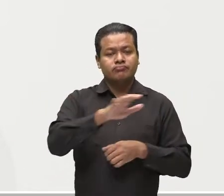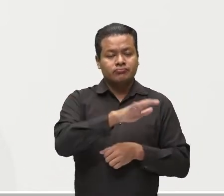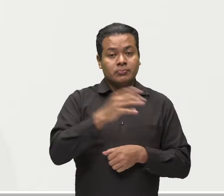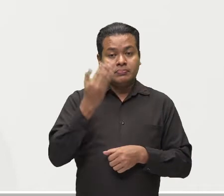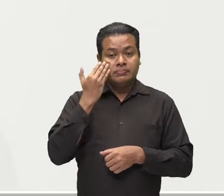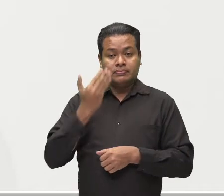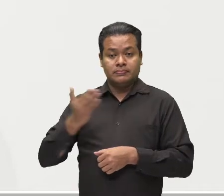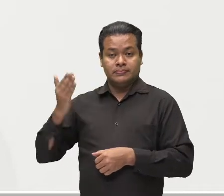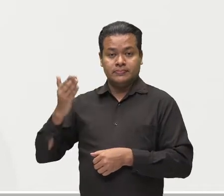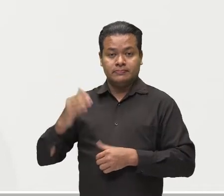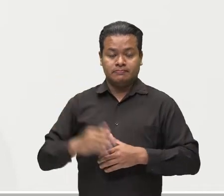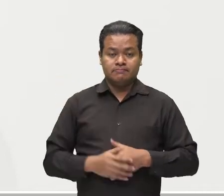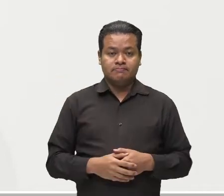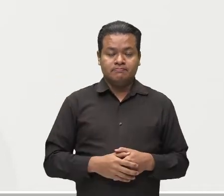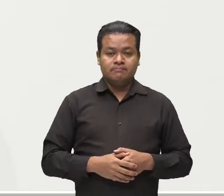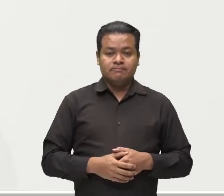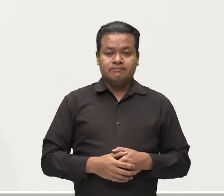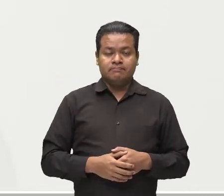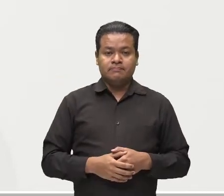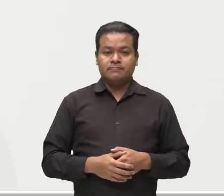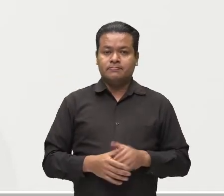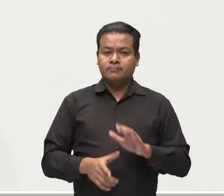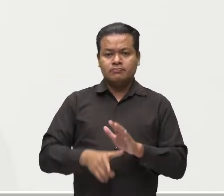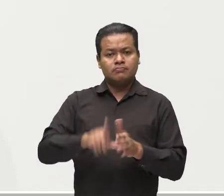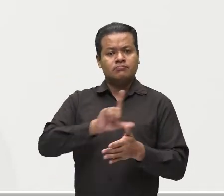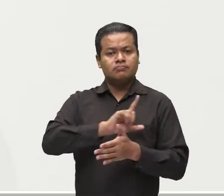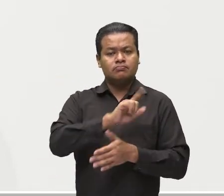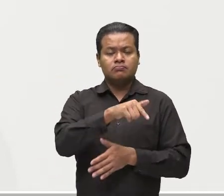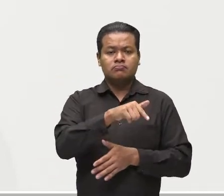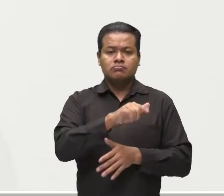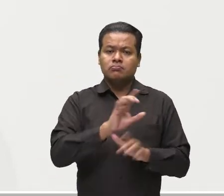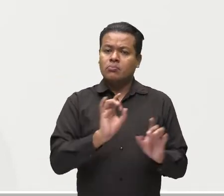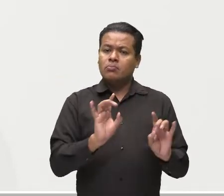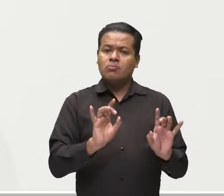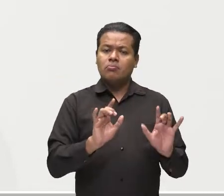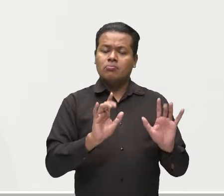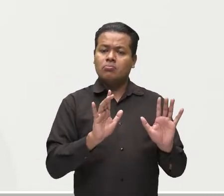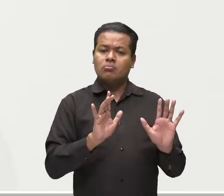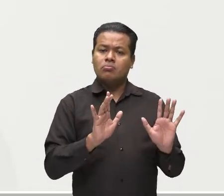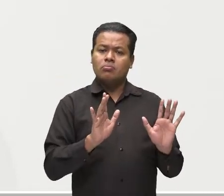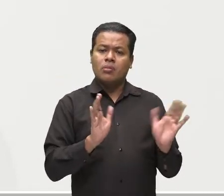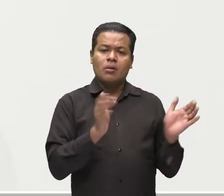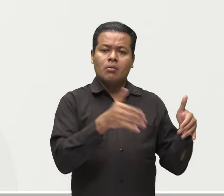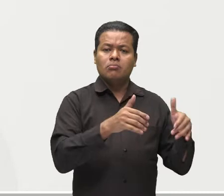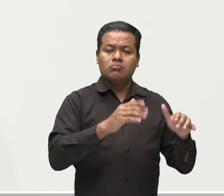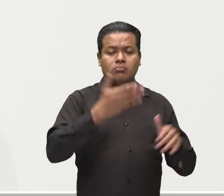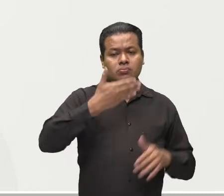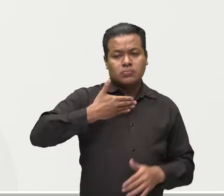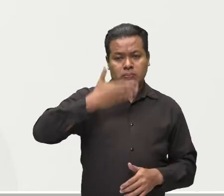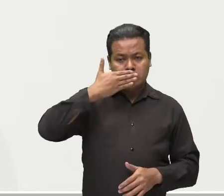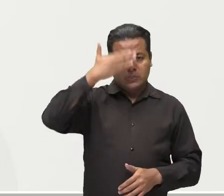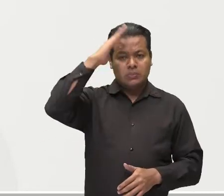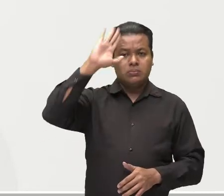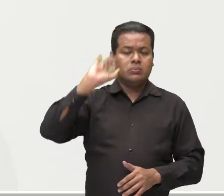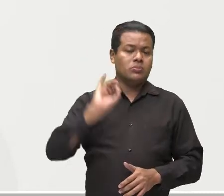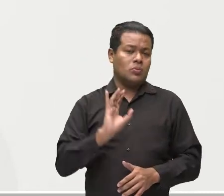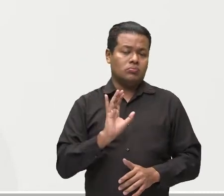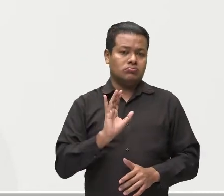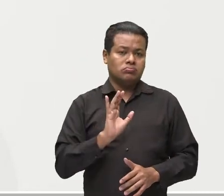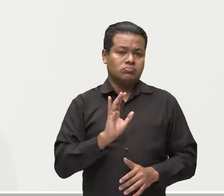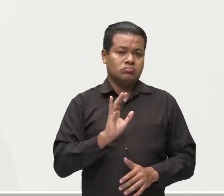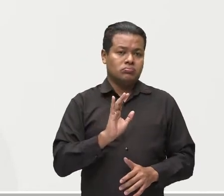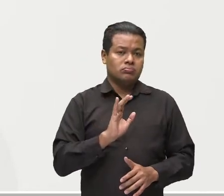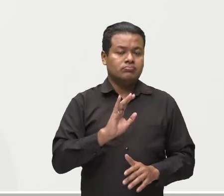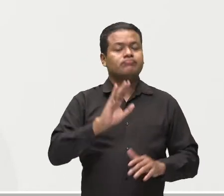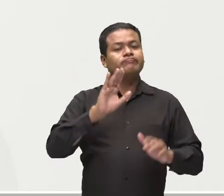observa aí que antes, né, da divisão, era uma área basicamente ali árabe, né, da área da comunidade palestina.